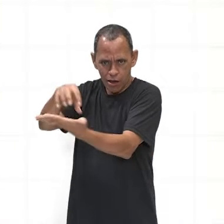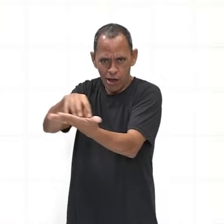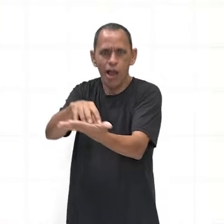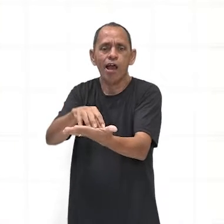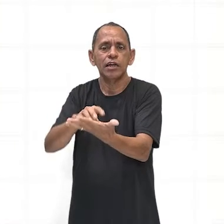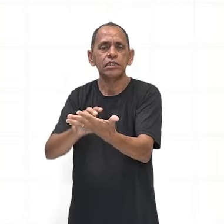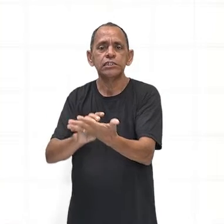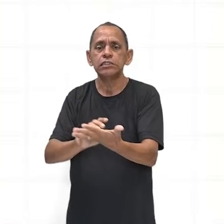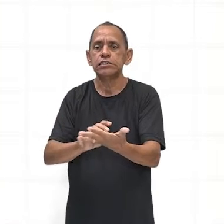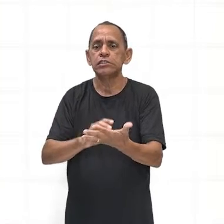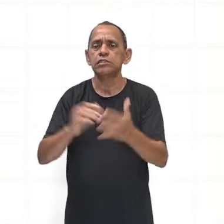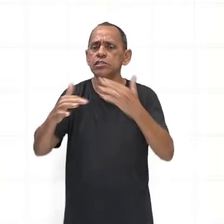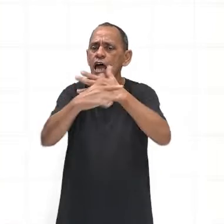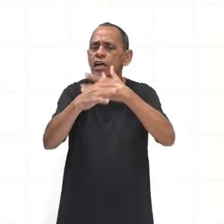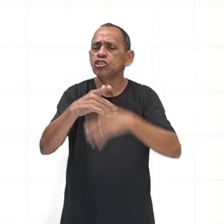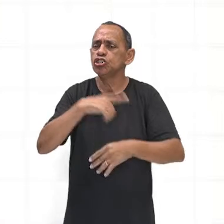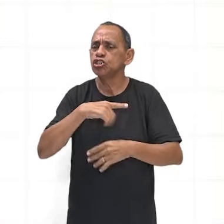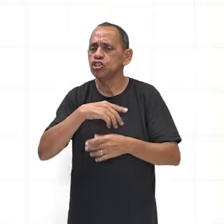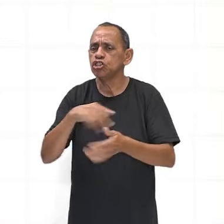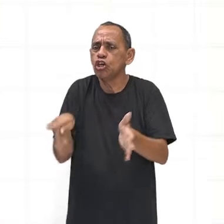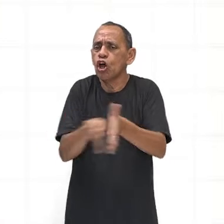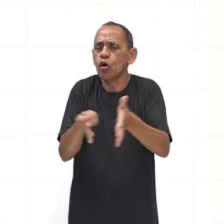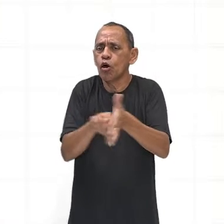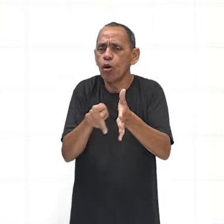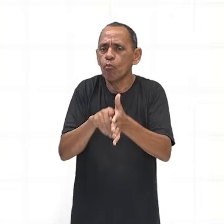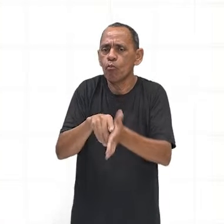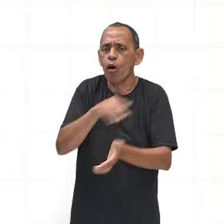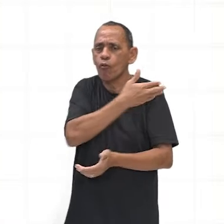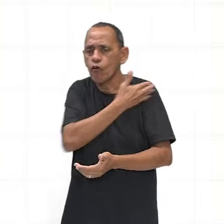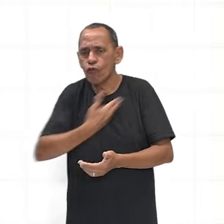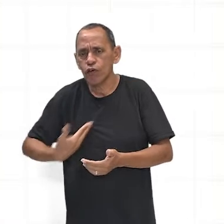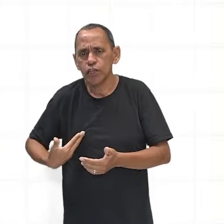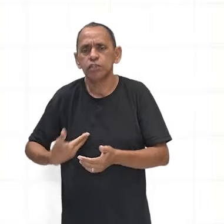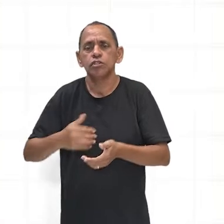E eles não formavam um império com fronteiras